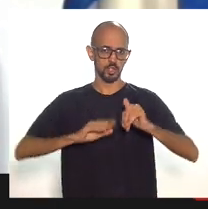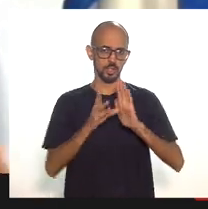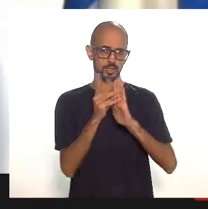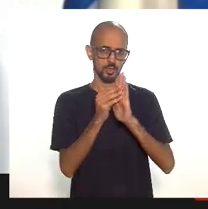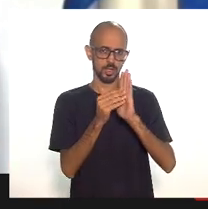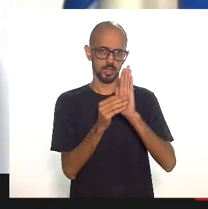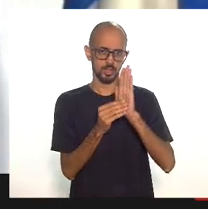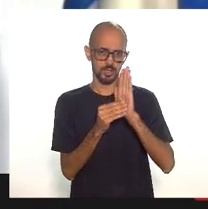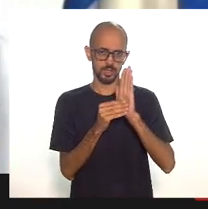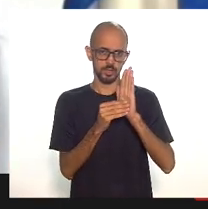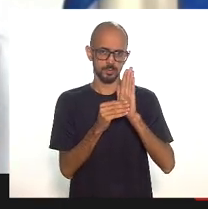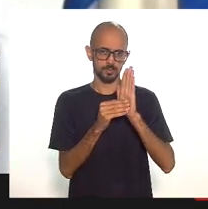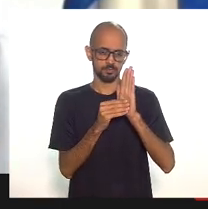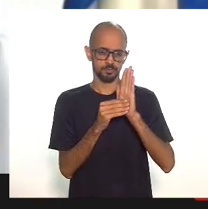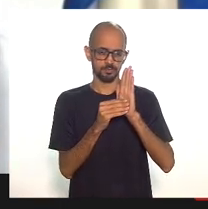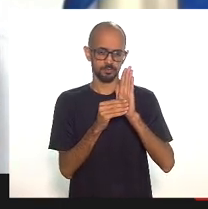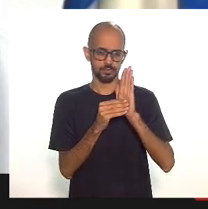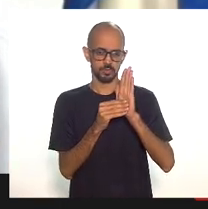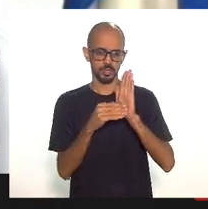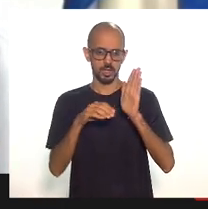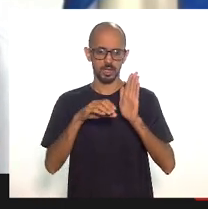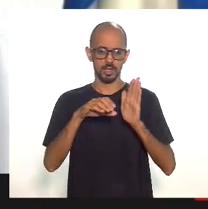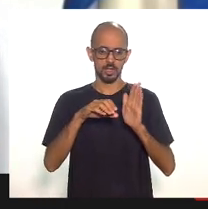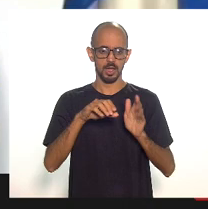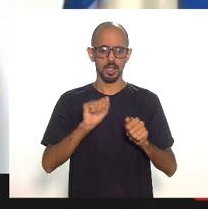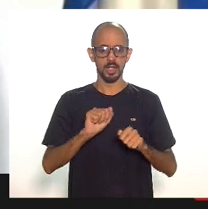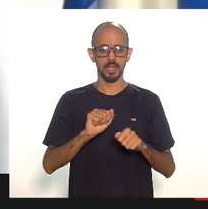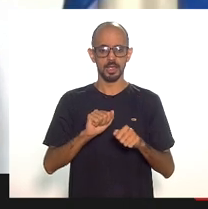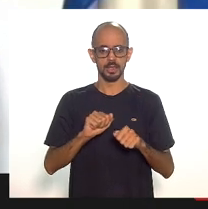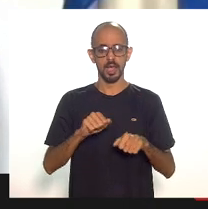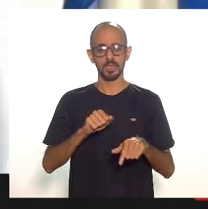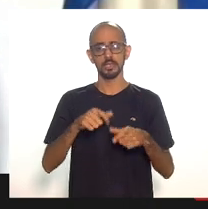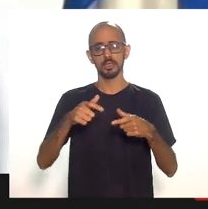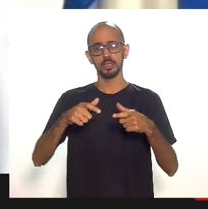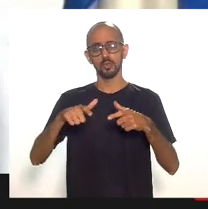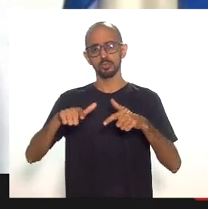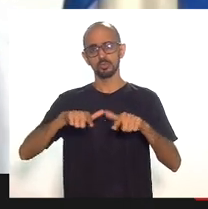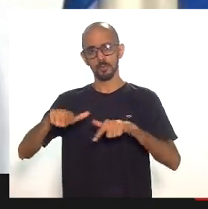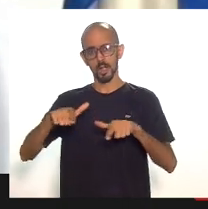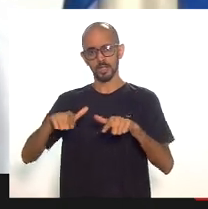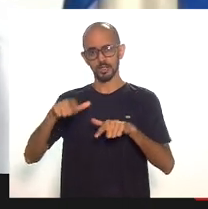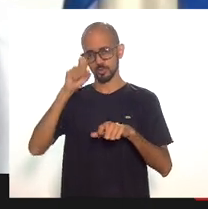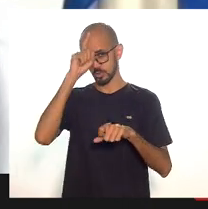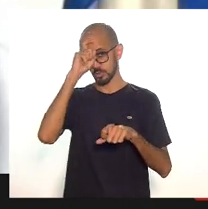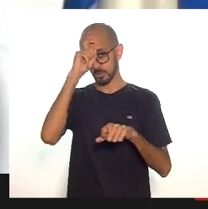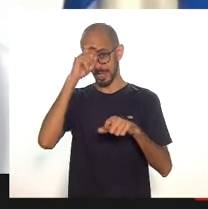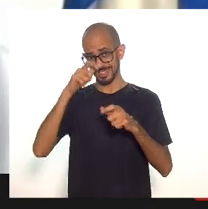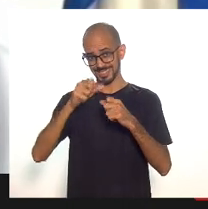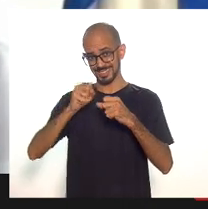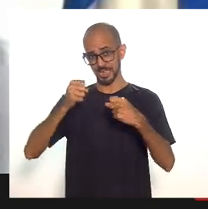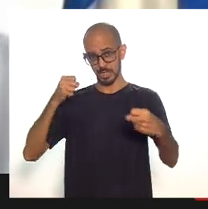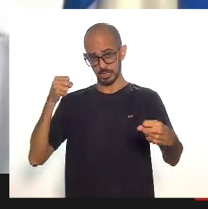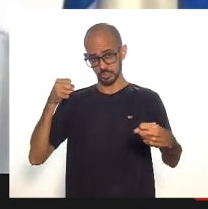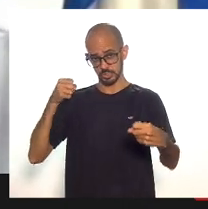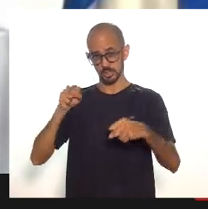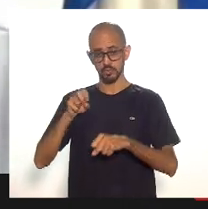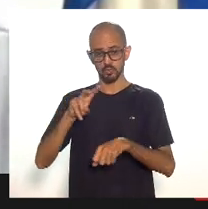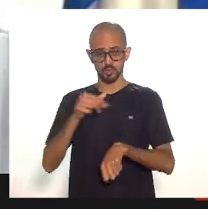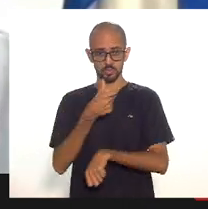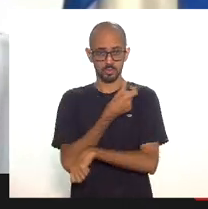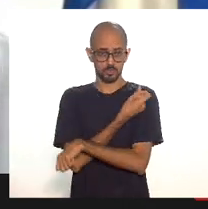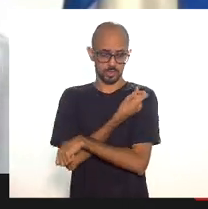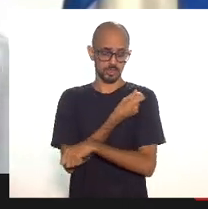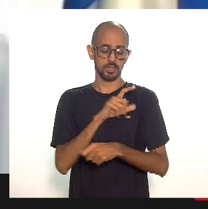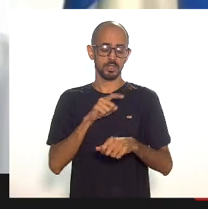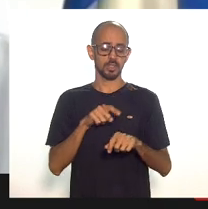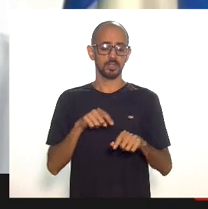Cadastro Nacional de Estabelecimentos de Saúde e Grandes Unidades. Elas estão recebendo vacinas ao longo da semana, para que a gente